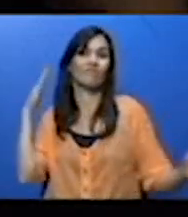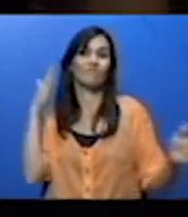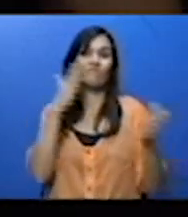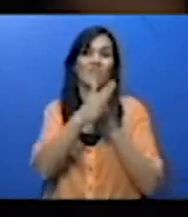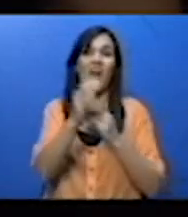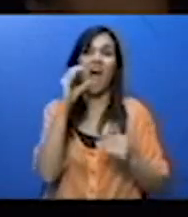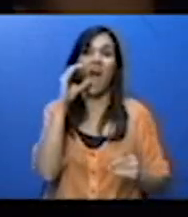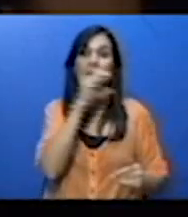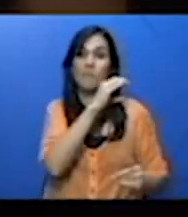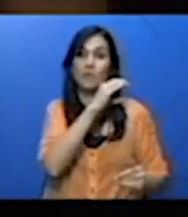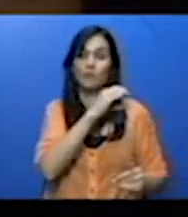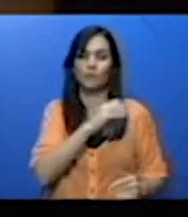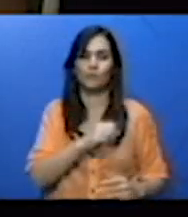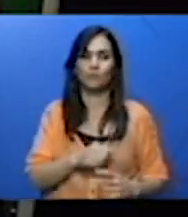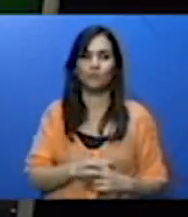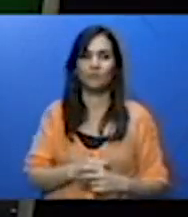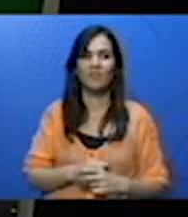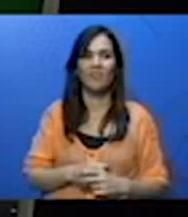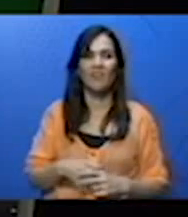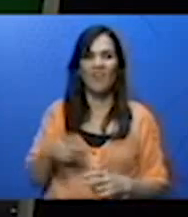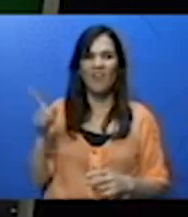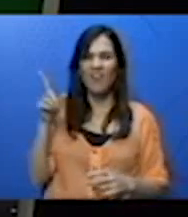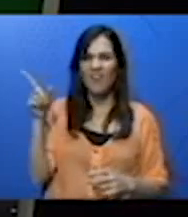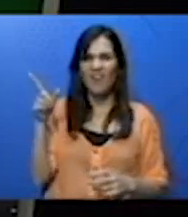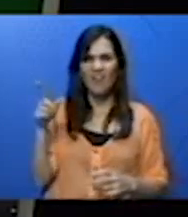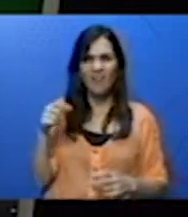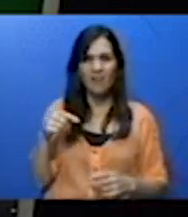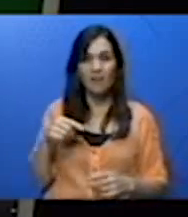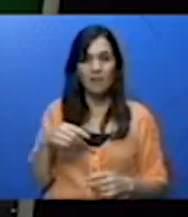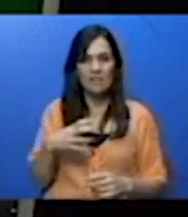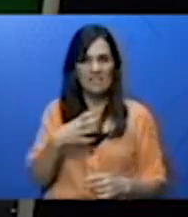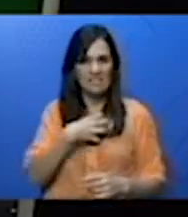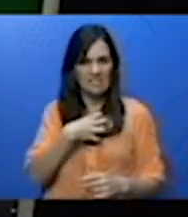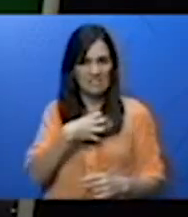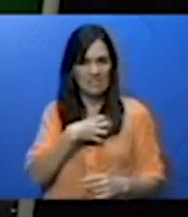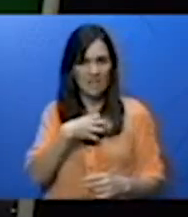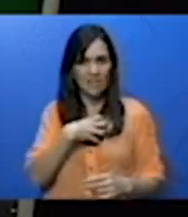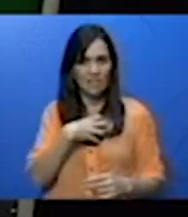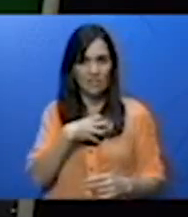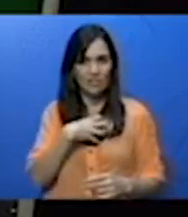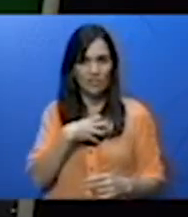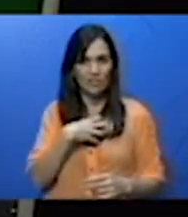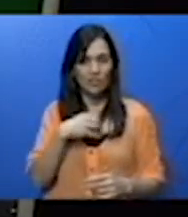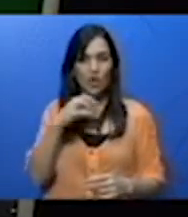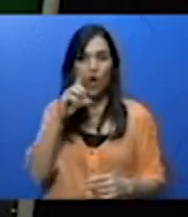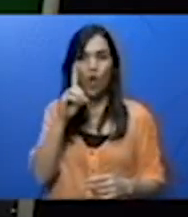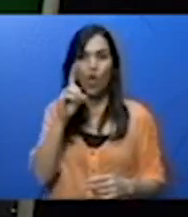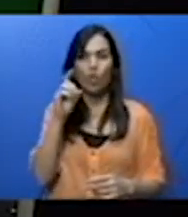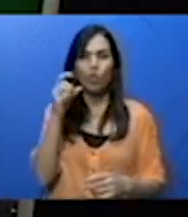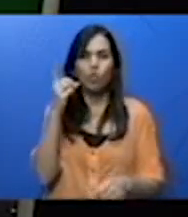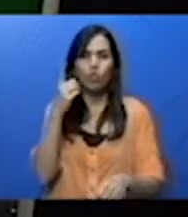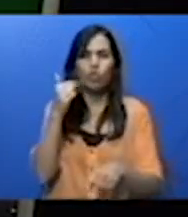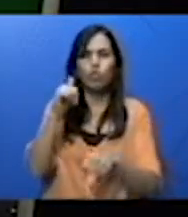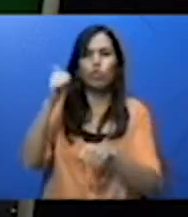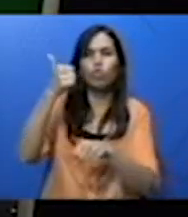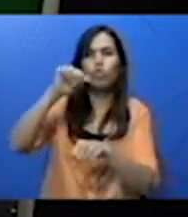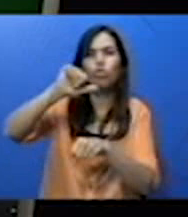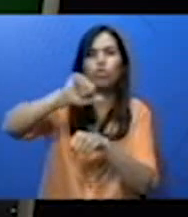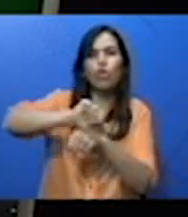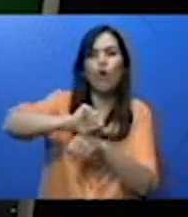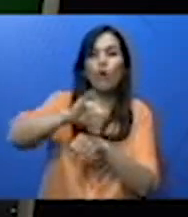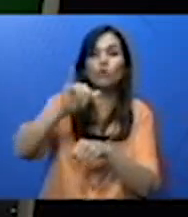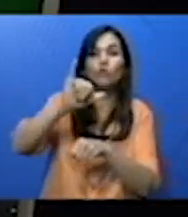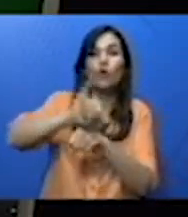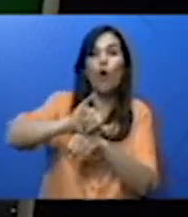é a dona da bola. O que que ela, você está querendo dizer? Que ela tem a bola para si? Não, né? São expressões que vocês